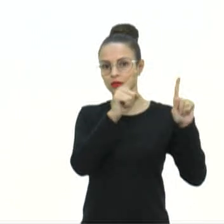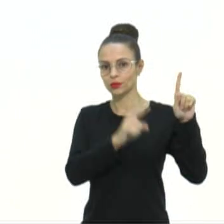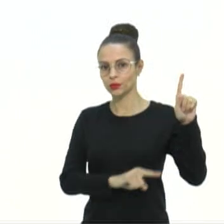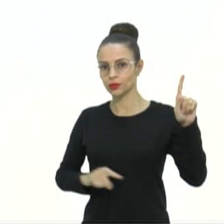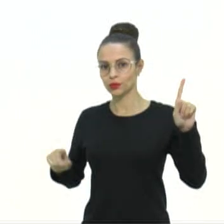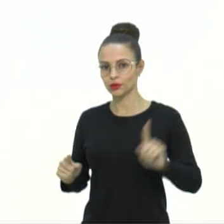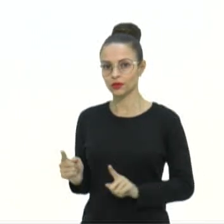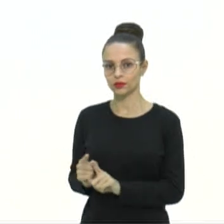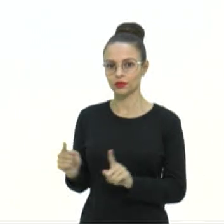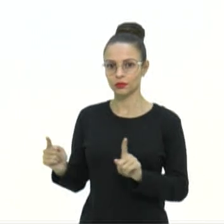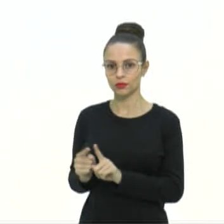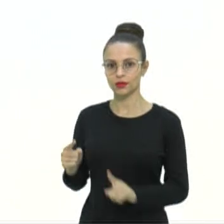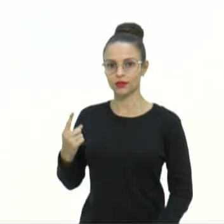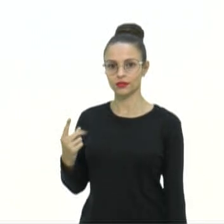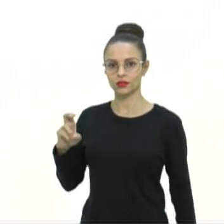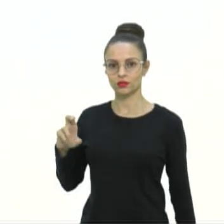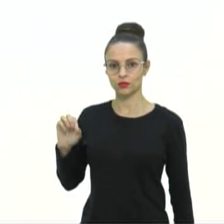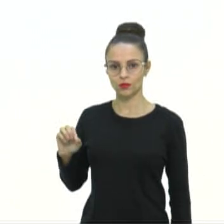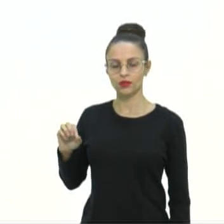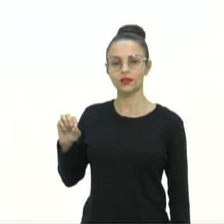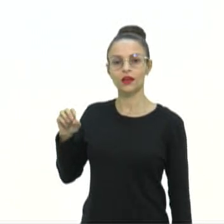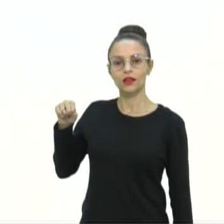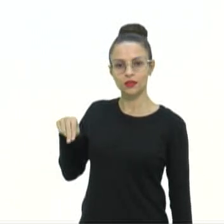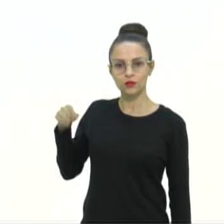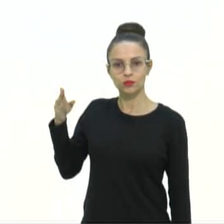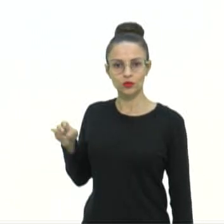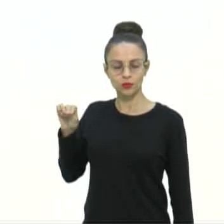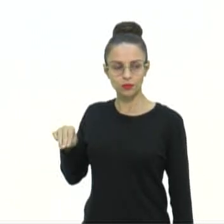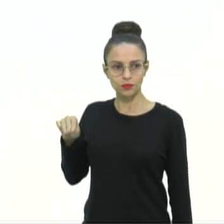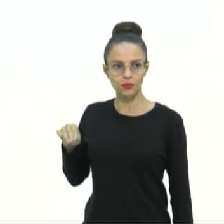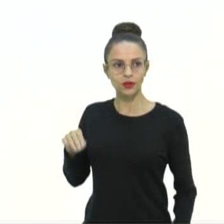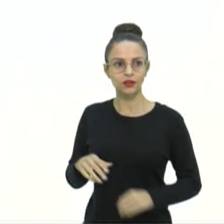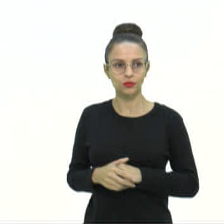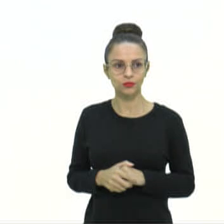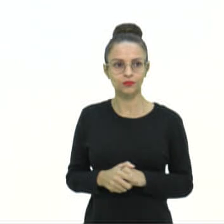elástica igual a 150 Nm por metro. São desprezíveis